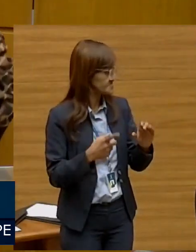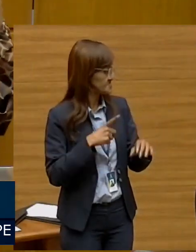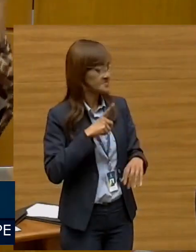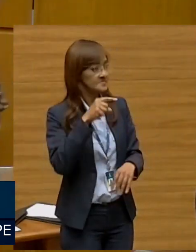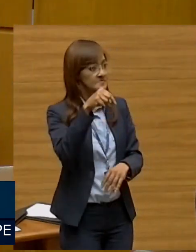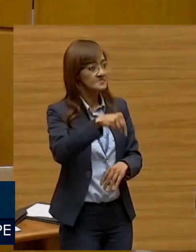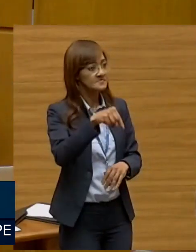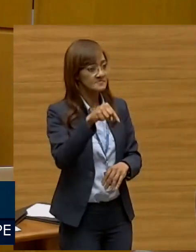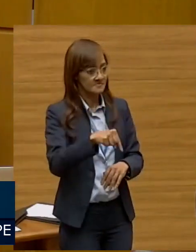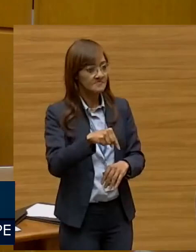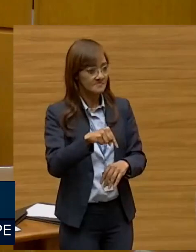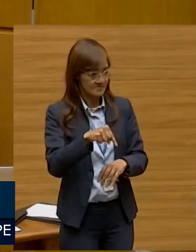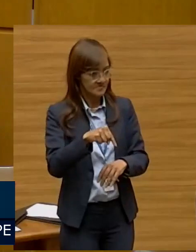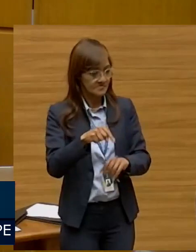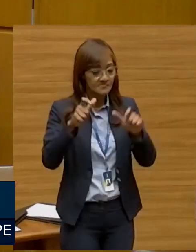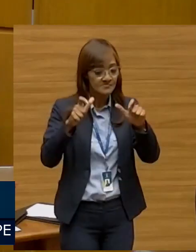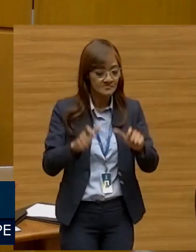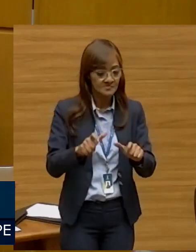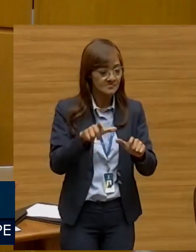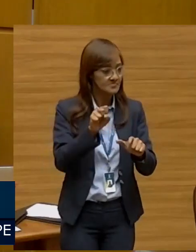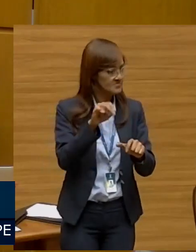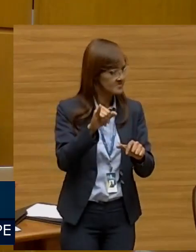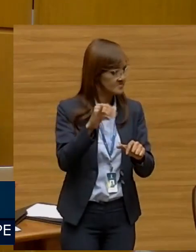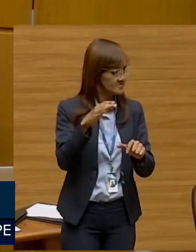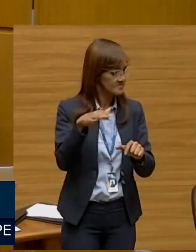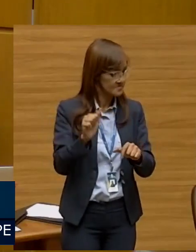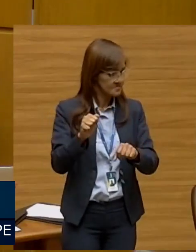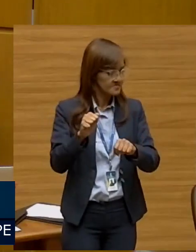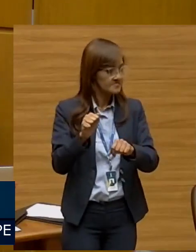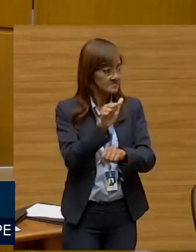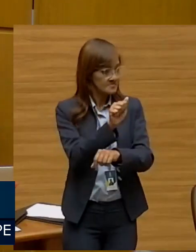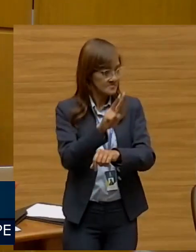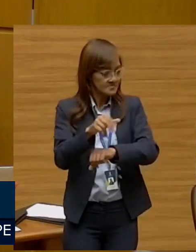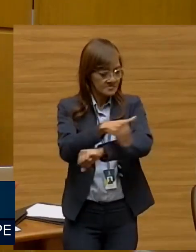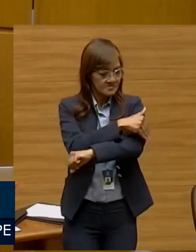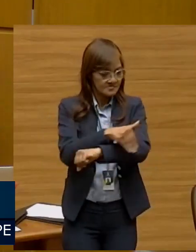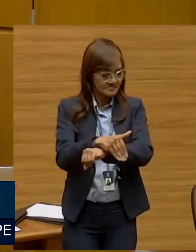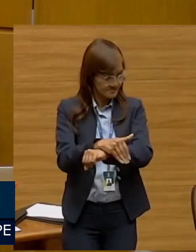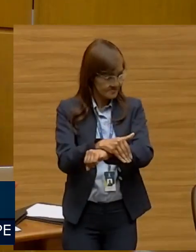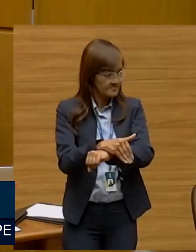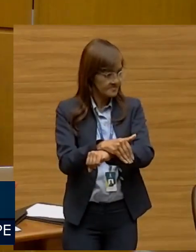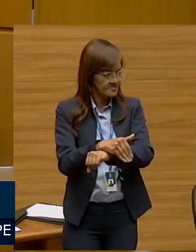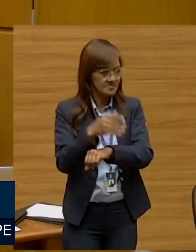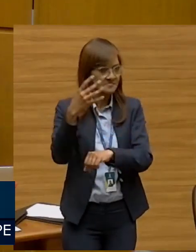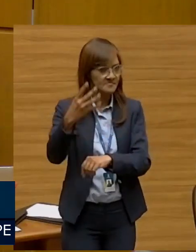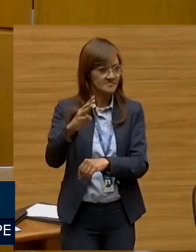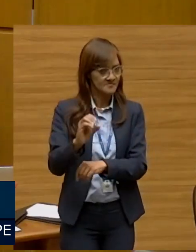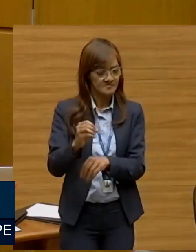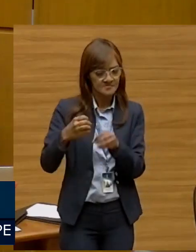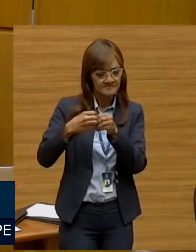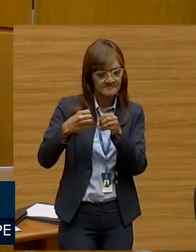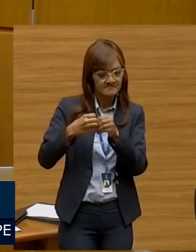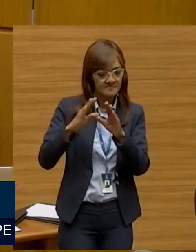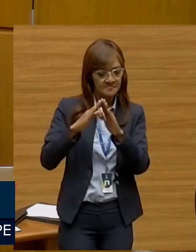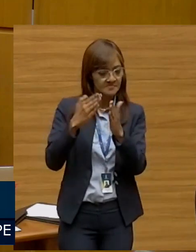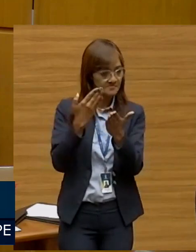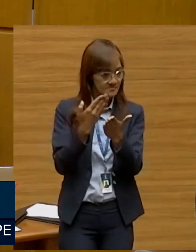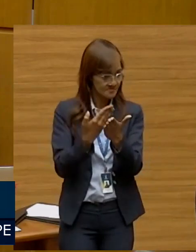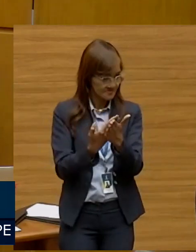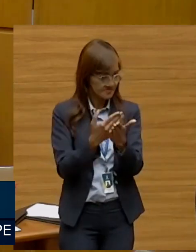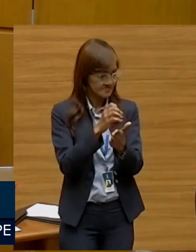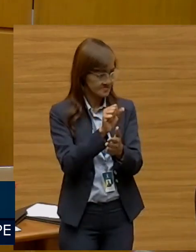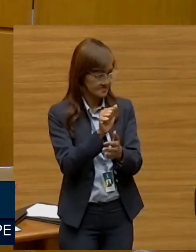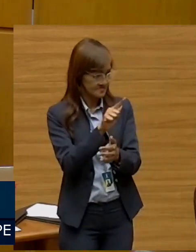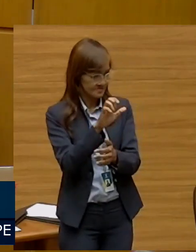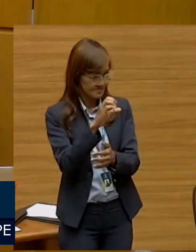aqui no bairro Suíça, na rua Avenida Tenente Wendel 40, fica ali bem próximo ao Colégio Salesiano, em